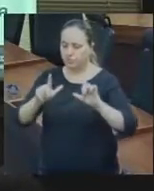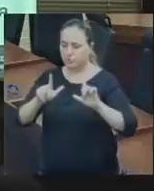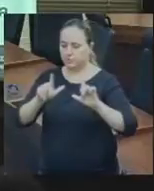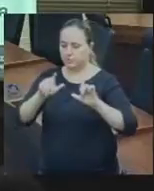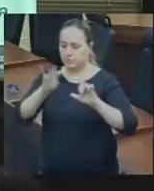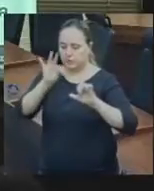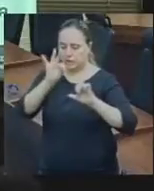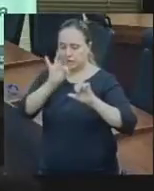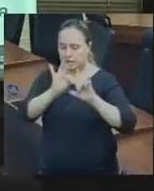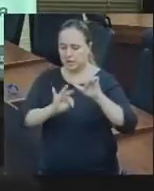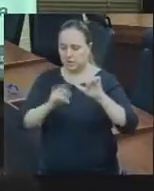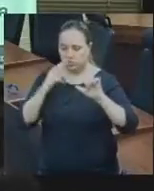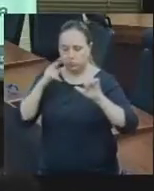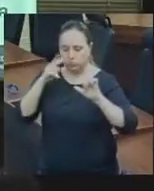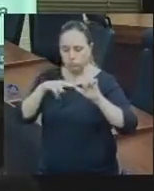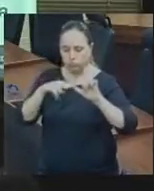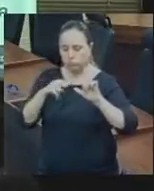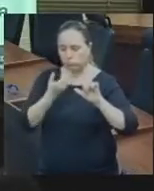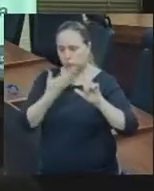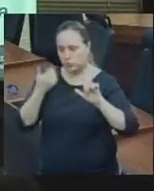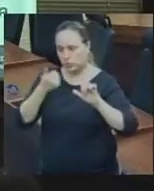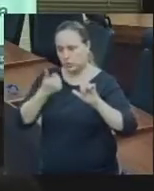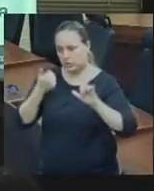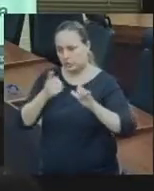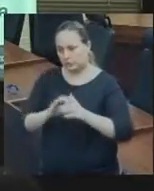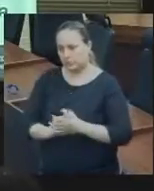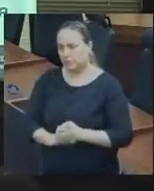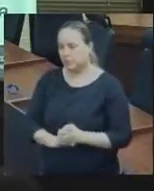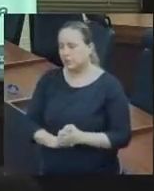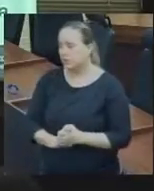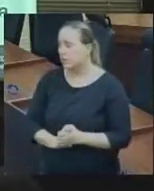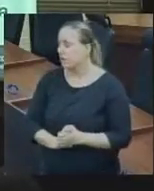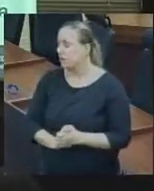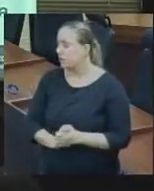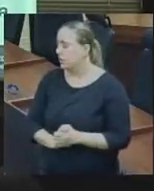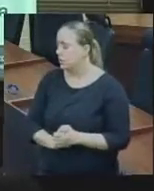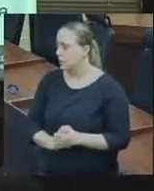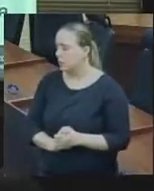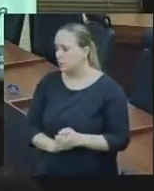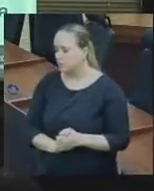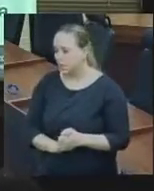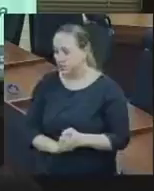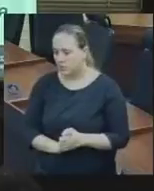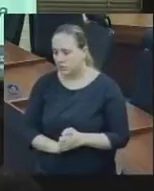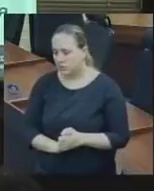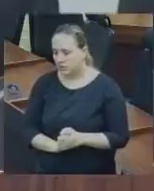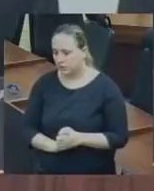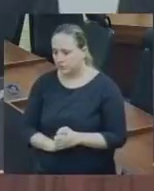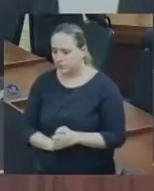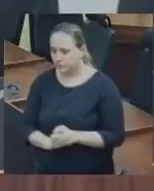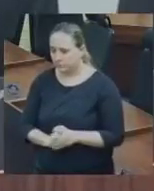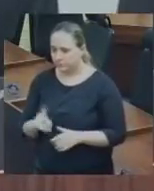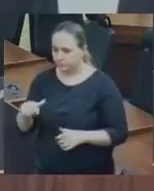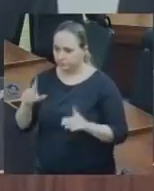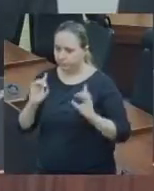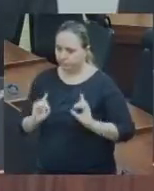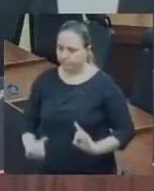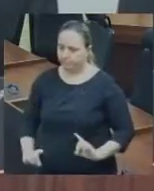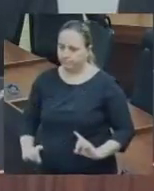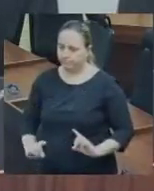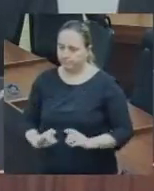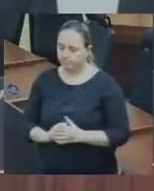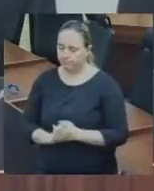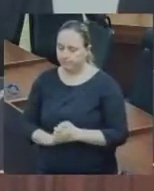ao mesmo tempo que tem outras funcionalidades é é uma deficiência e